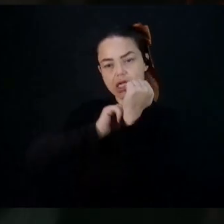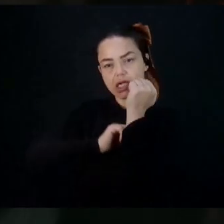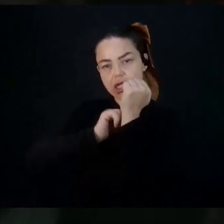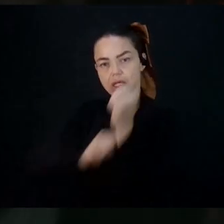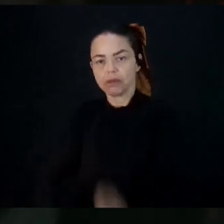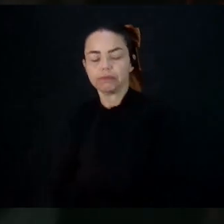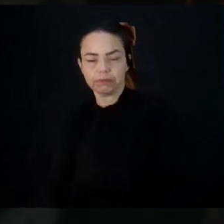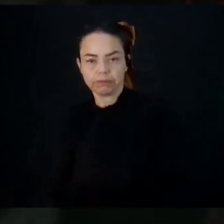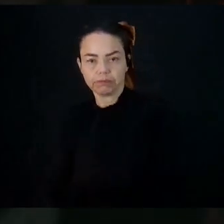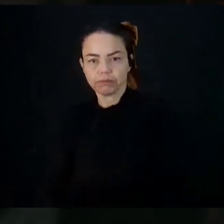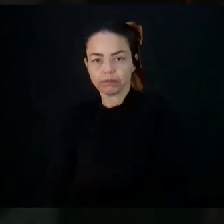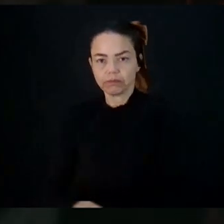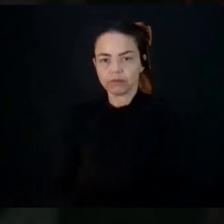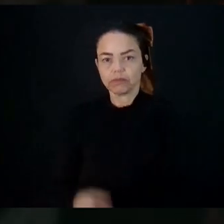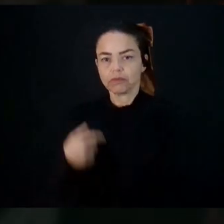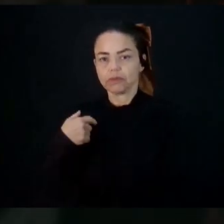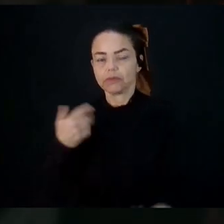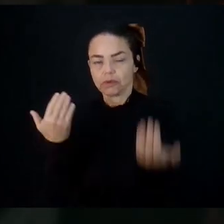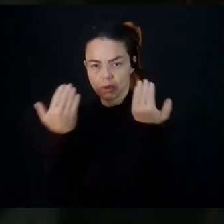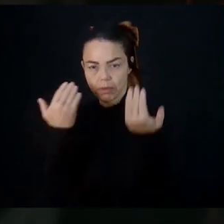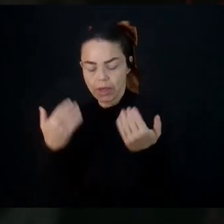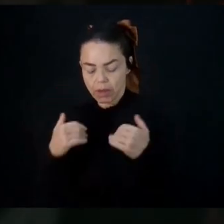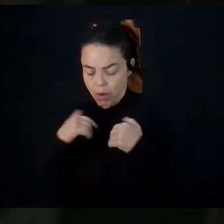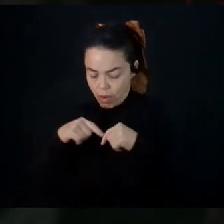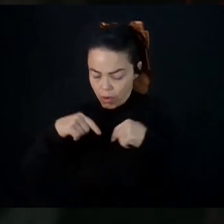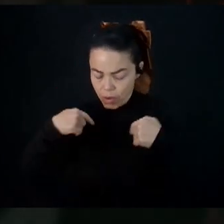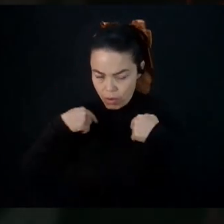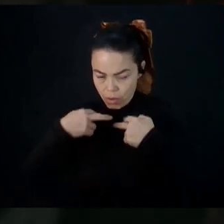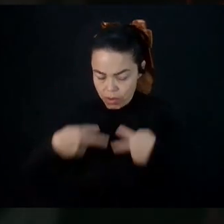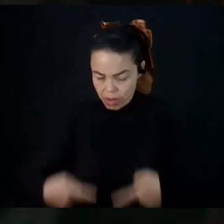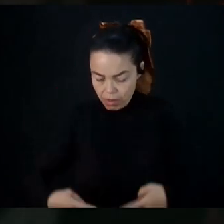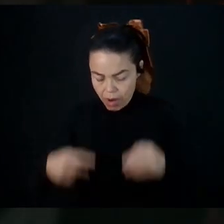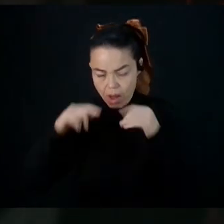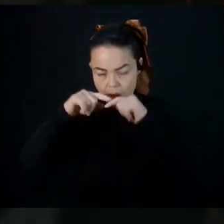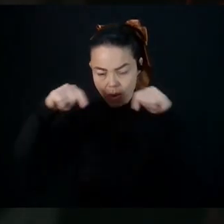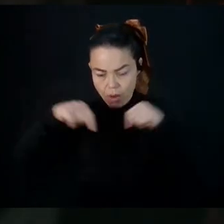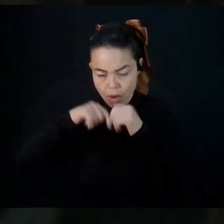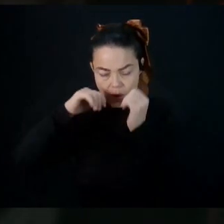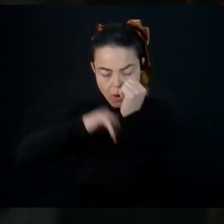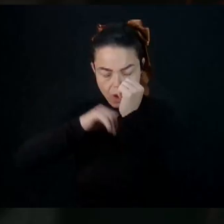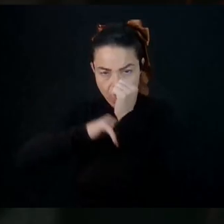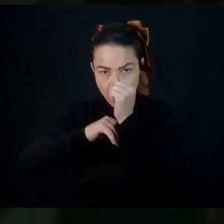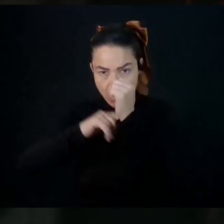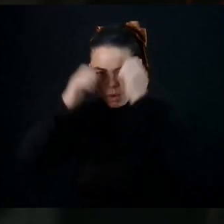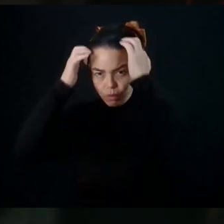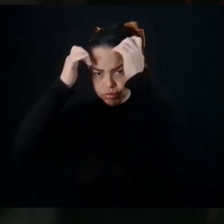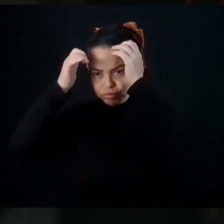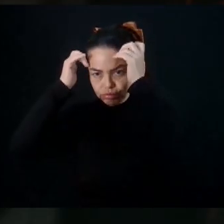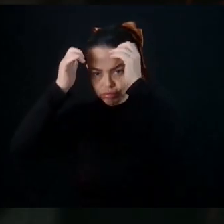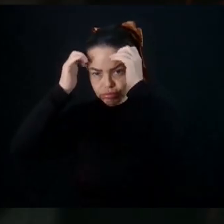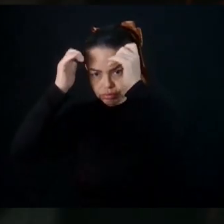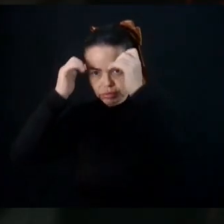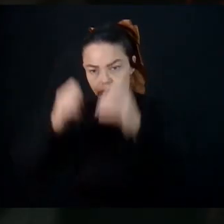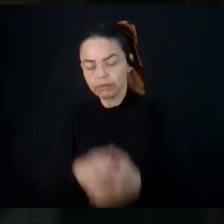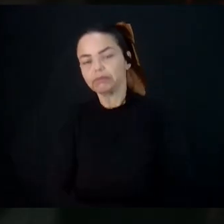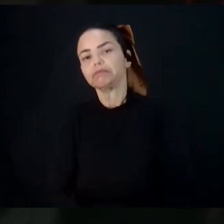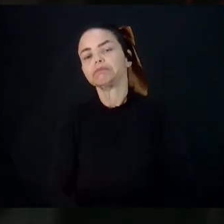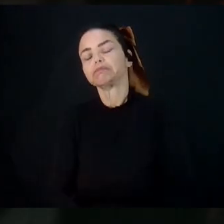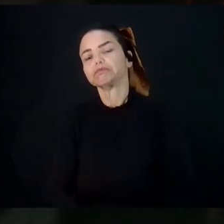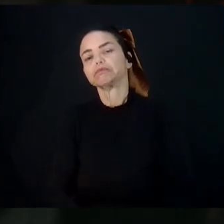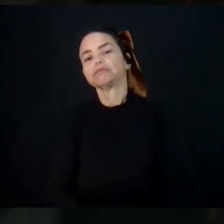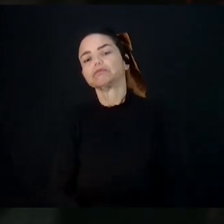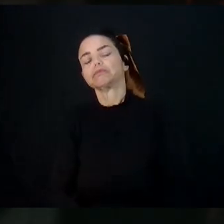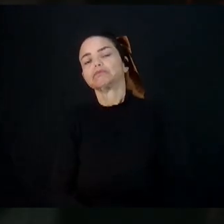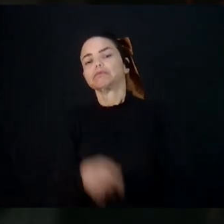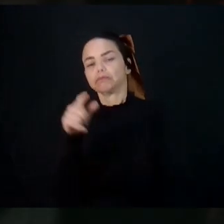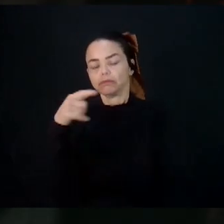você começa a entender como funciona. E aí, de repente, você olha para si e